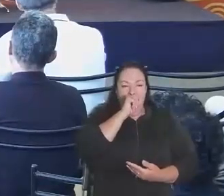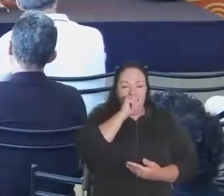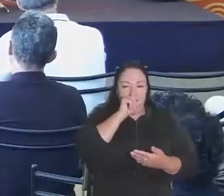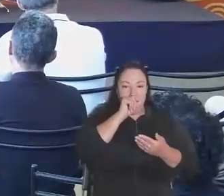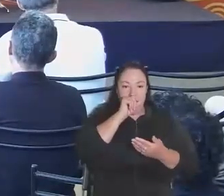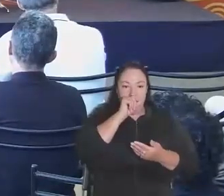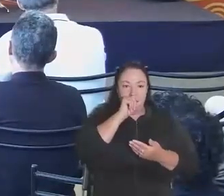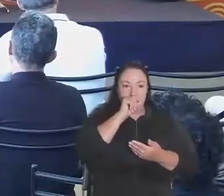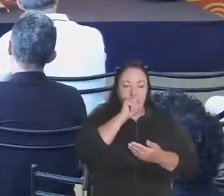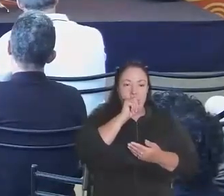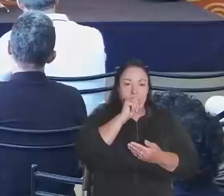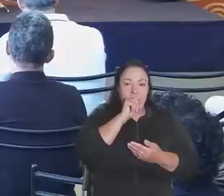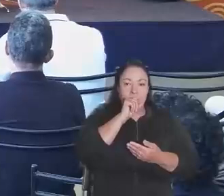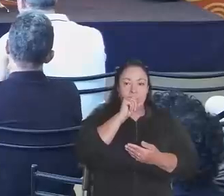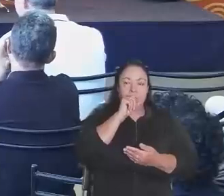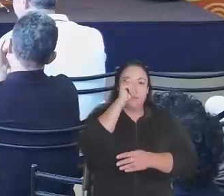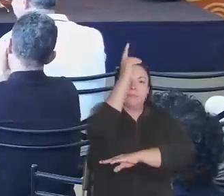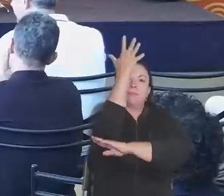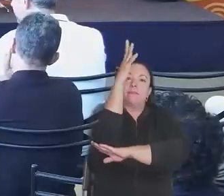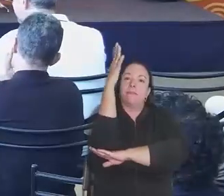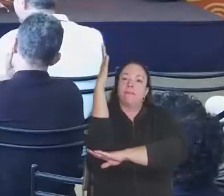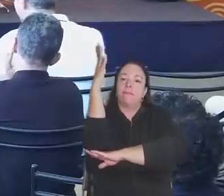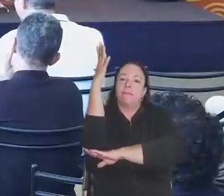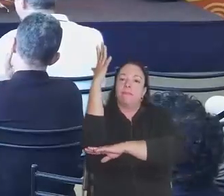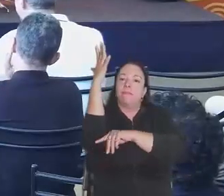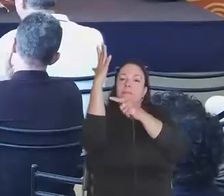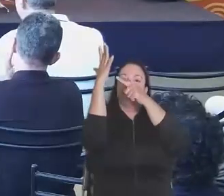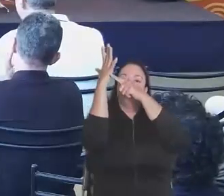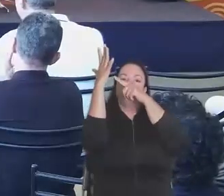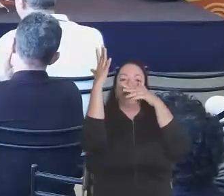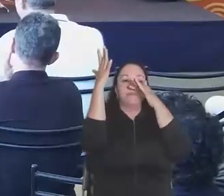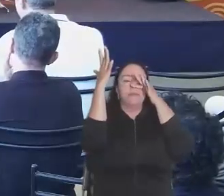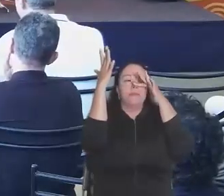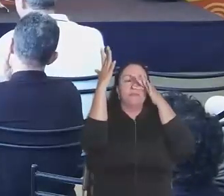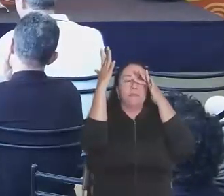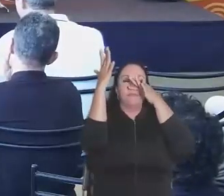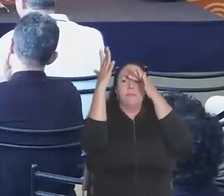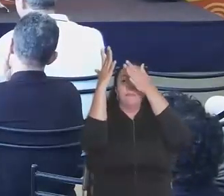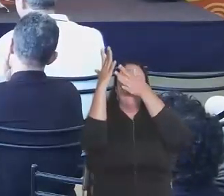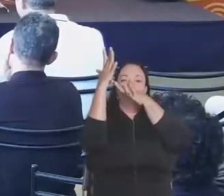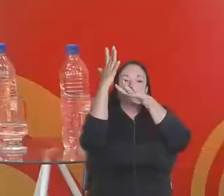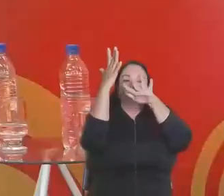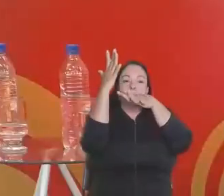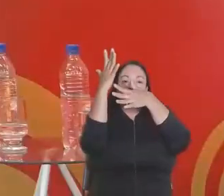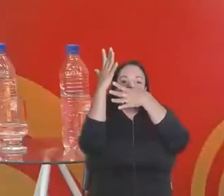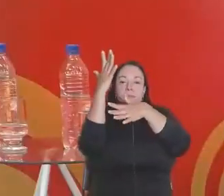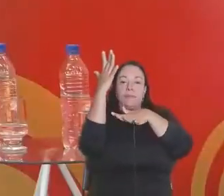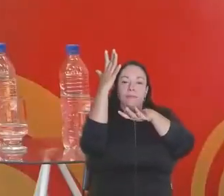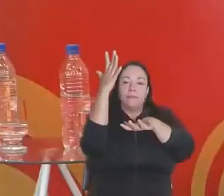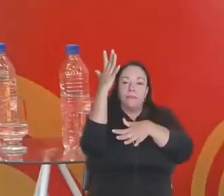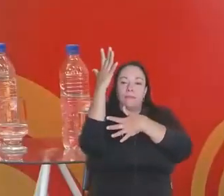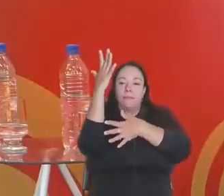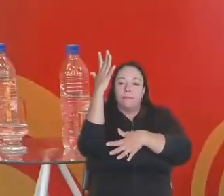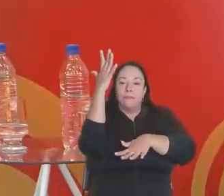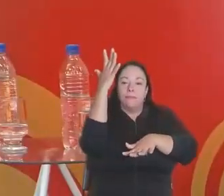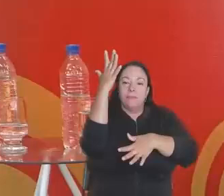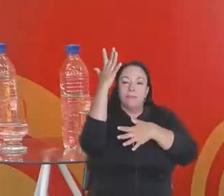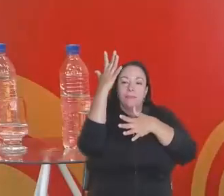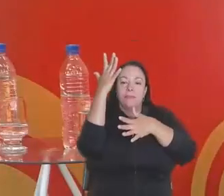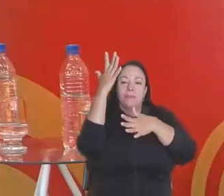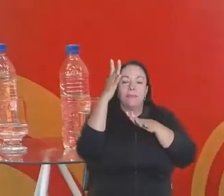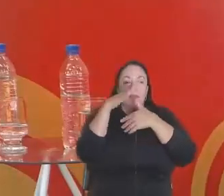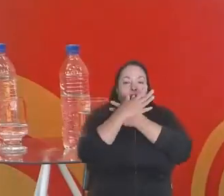de uma flor aí do Ipê, onde a gente estava com o barco ancorado, um passarinho que passava aqui. Então,